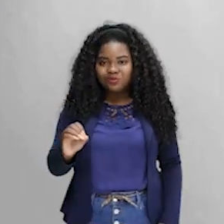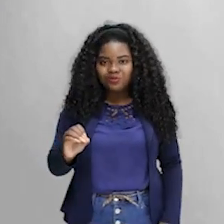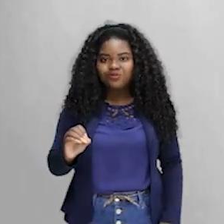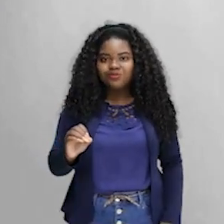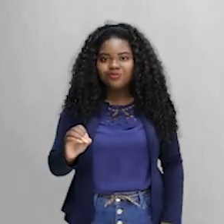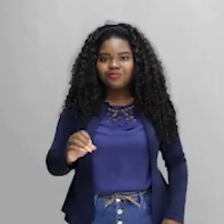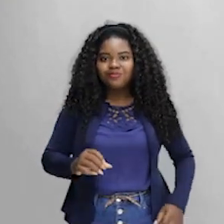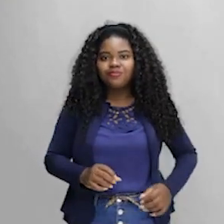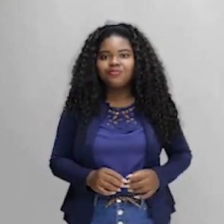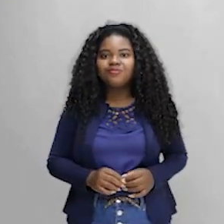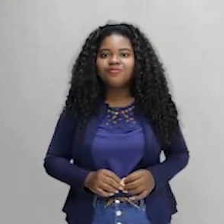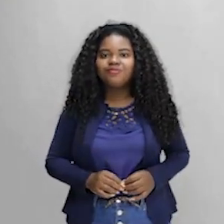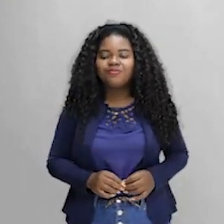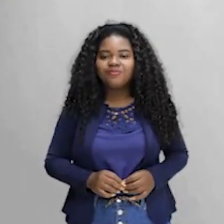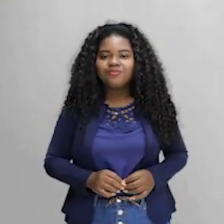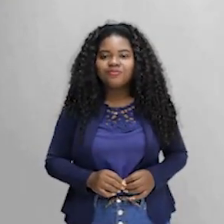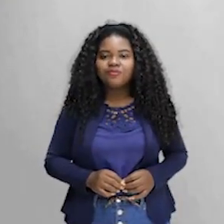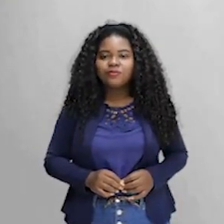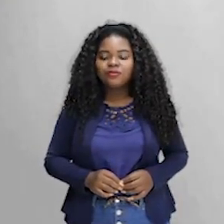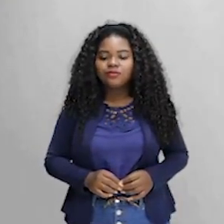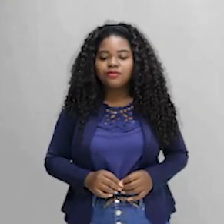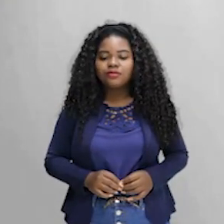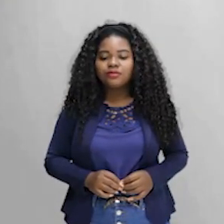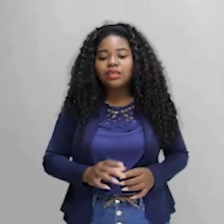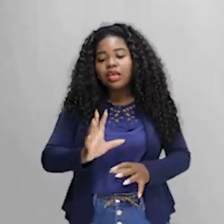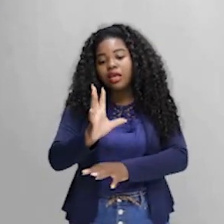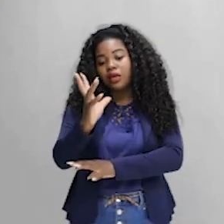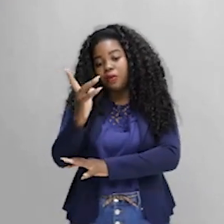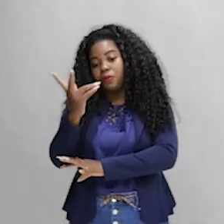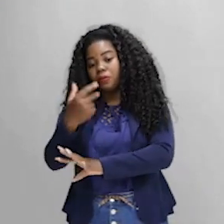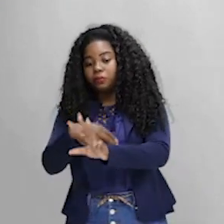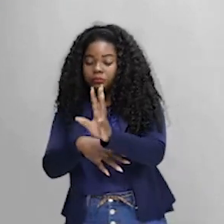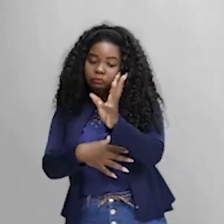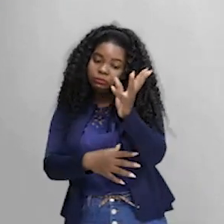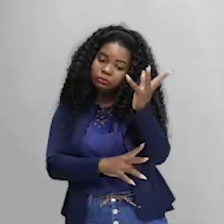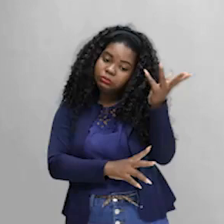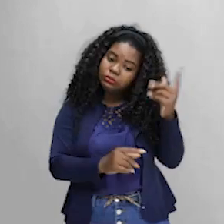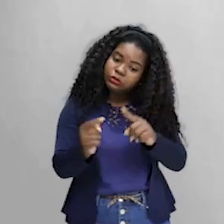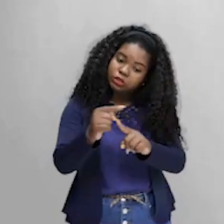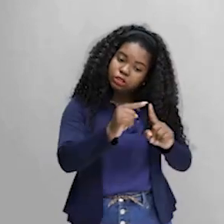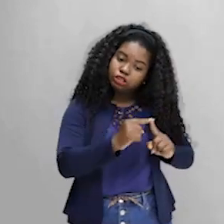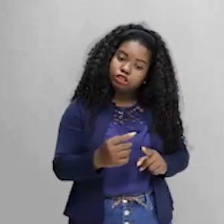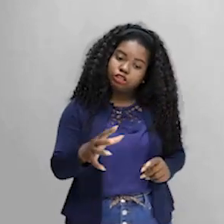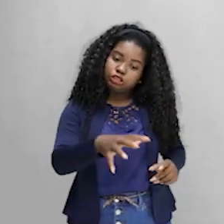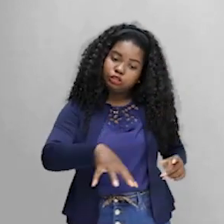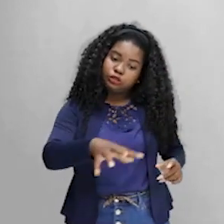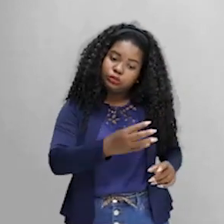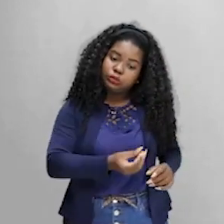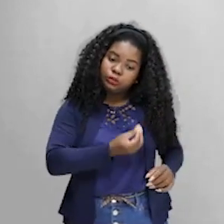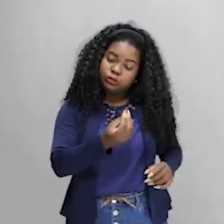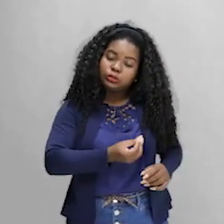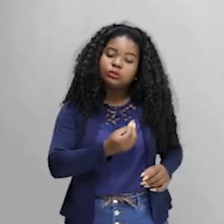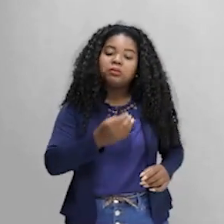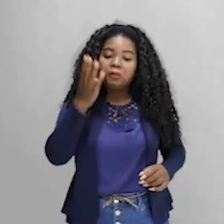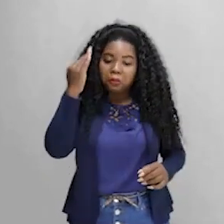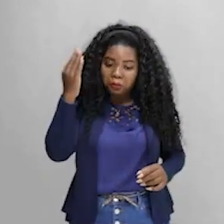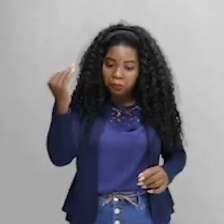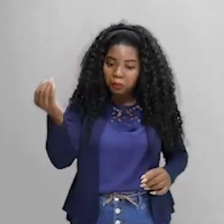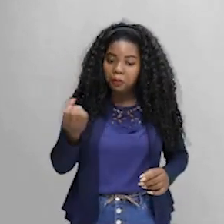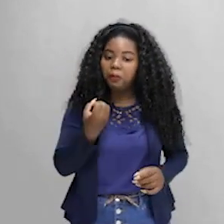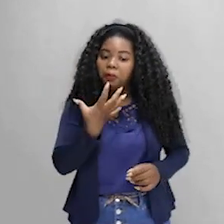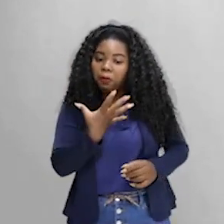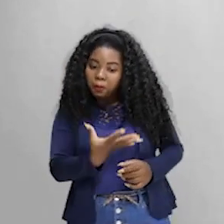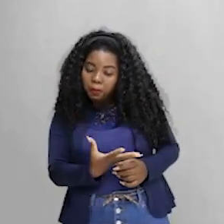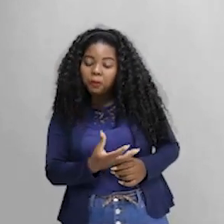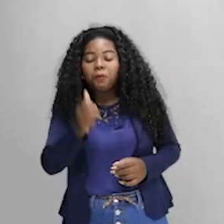do planeta, gente, tá certo? É uma floresta aí, né, um tipo de bioma aí muito famoso, tá certo? No caso da África, a